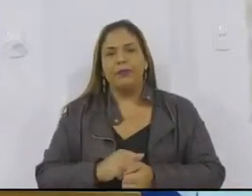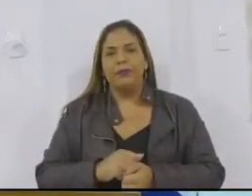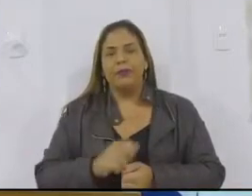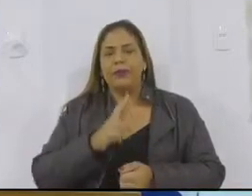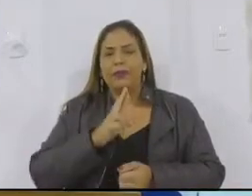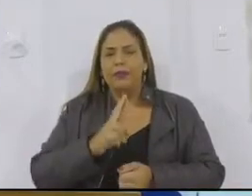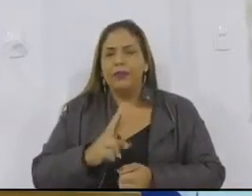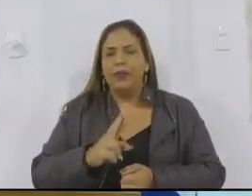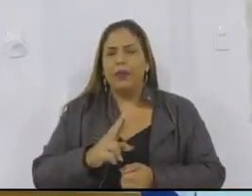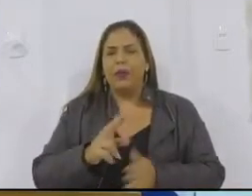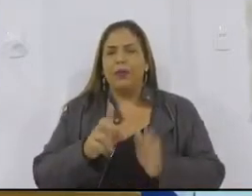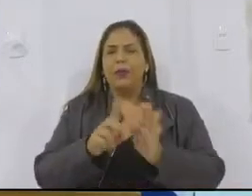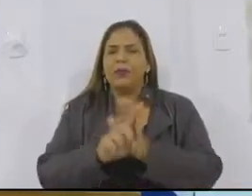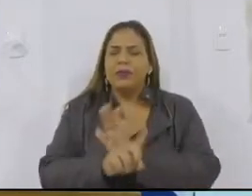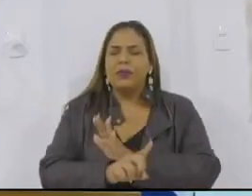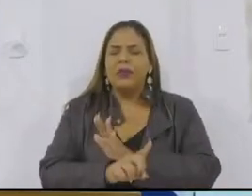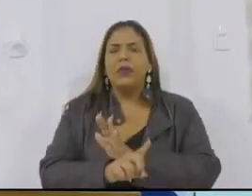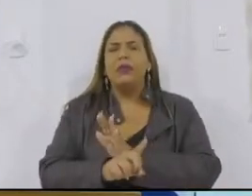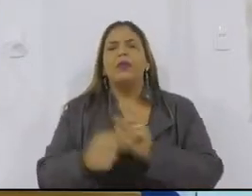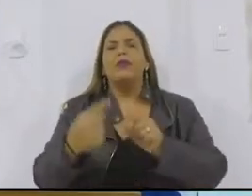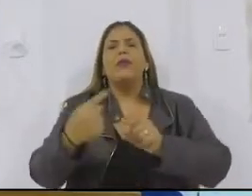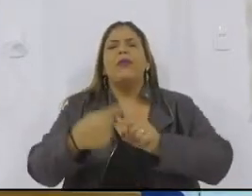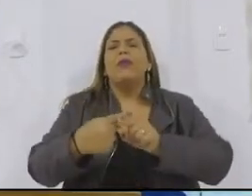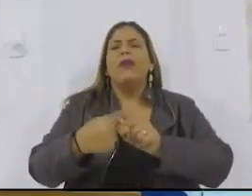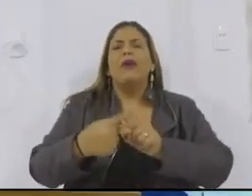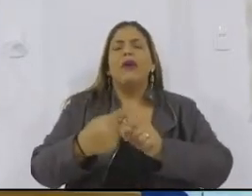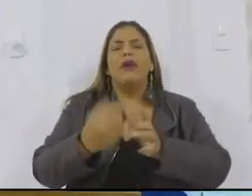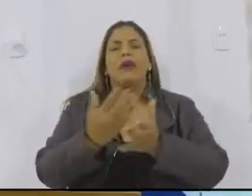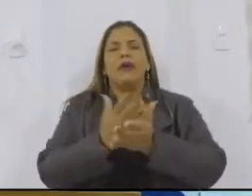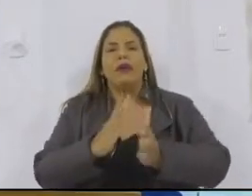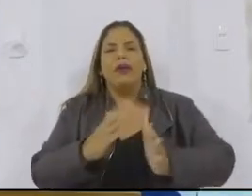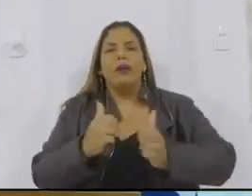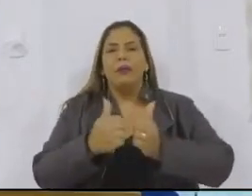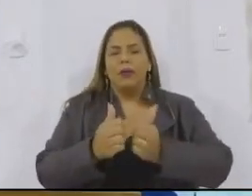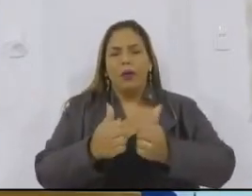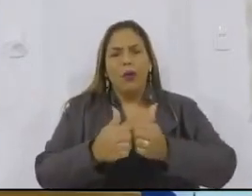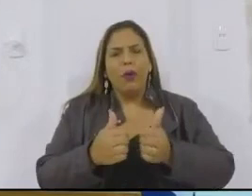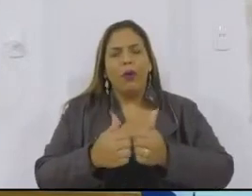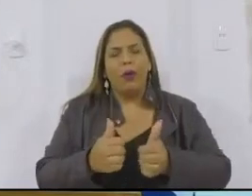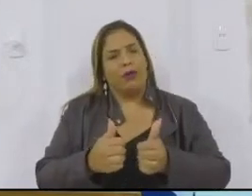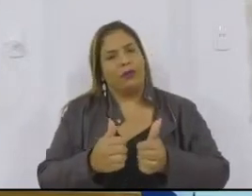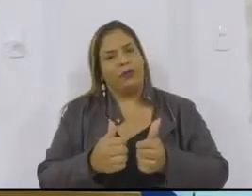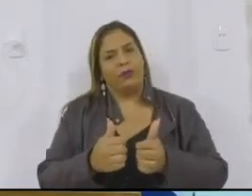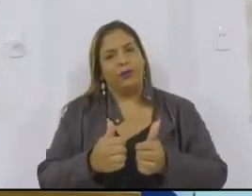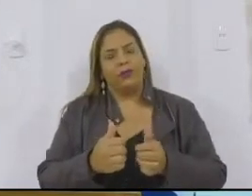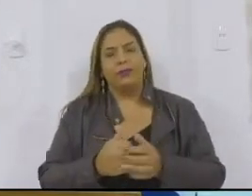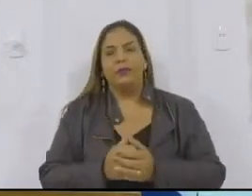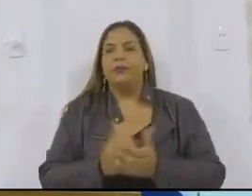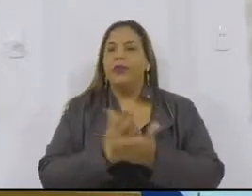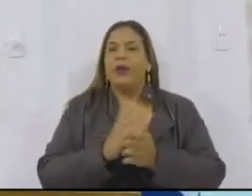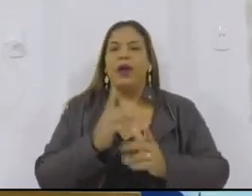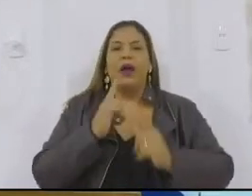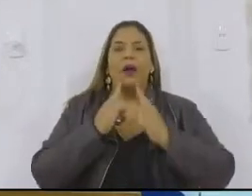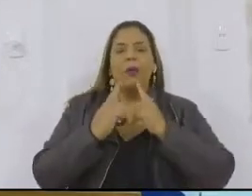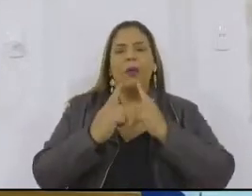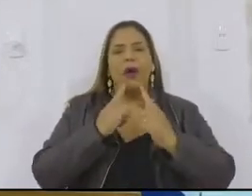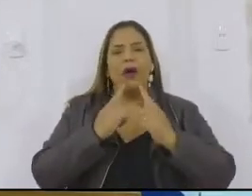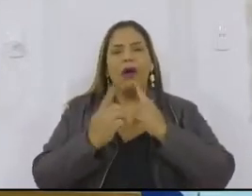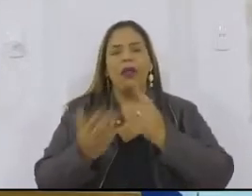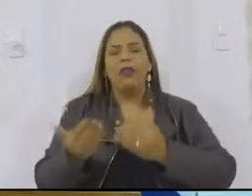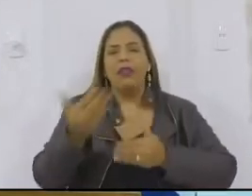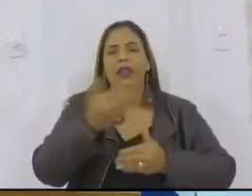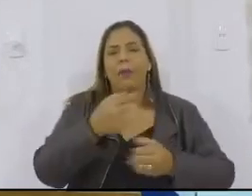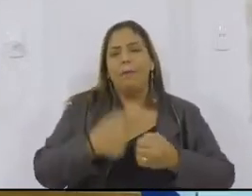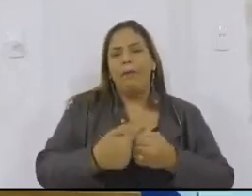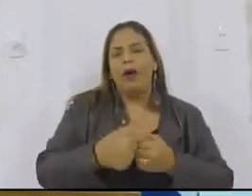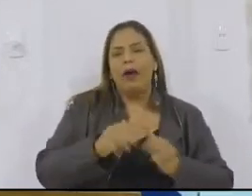perguntamos o porquê que ela retirou a linha Tangal-Alcântara, que atendia os bairros do Bandeirante 1 e Bandeirante 2.